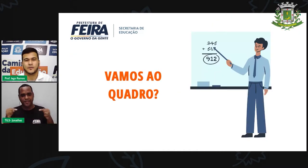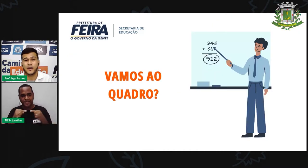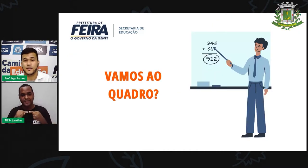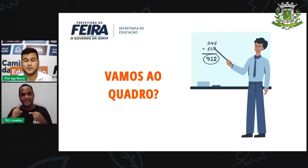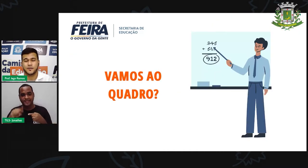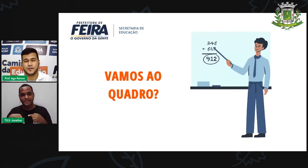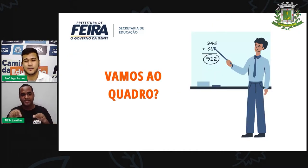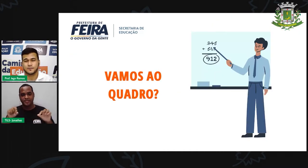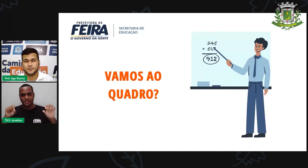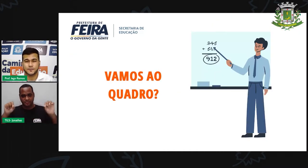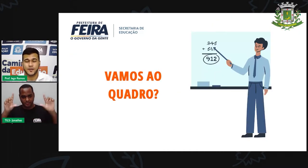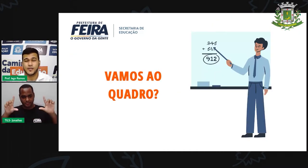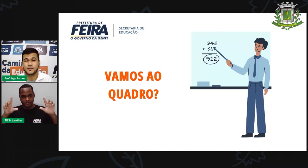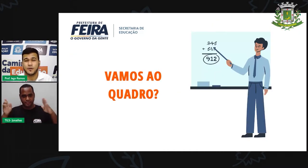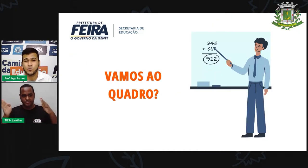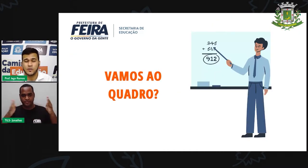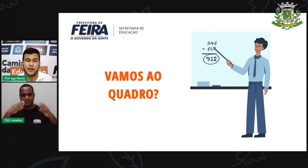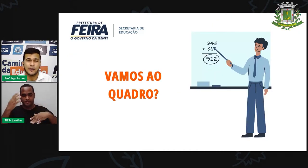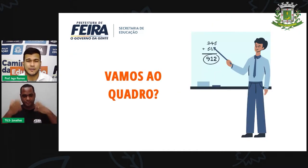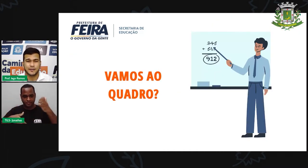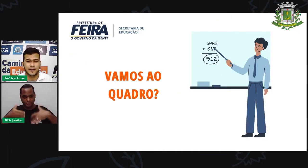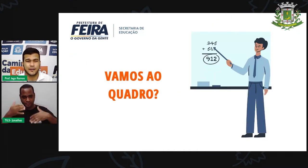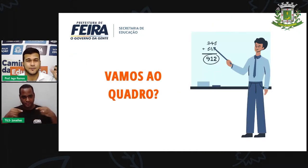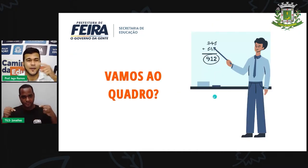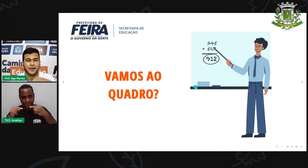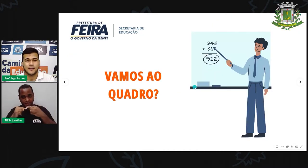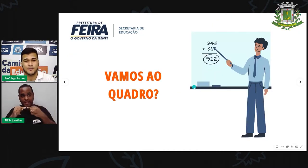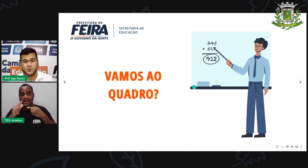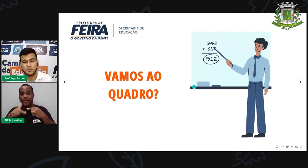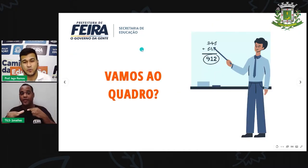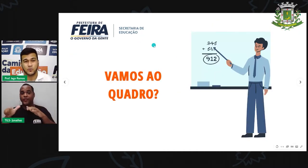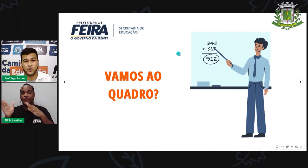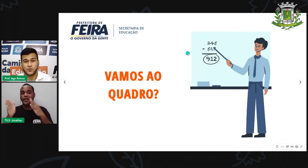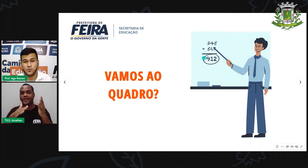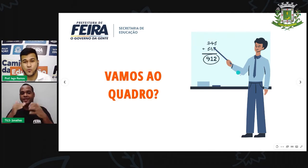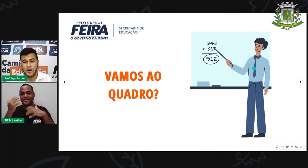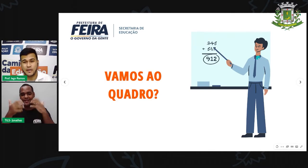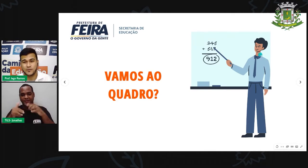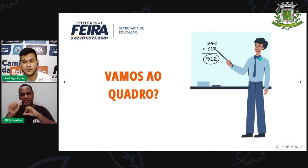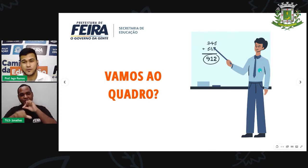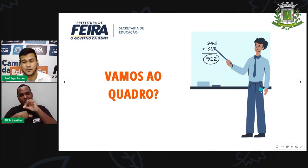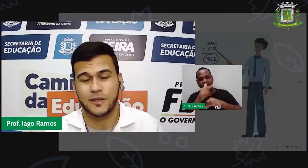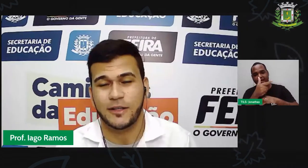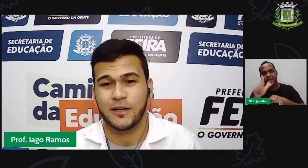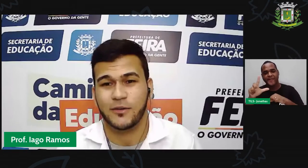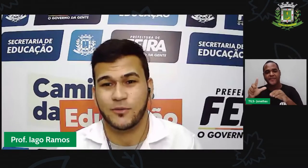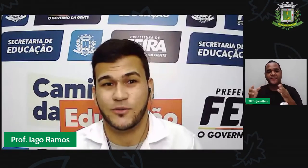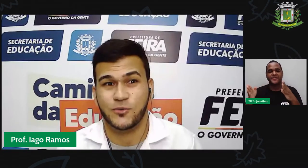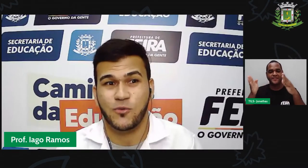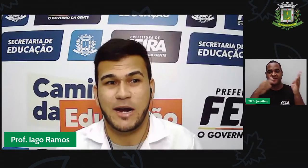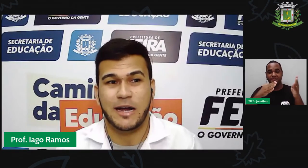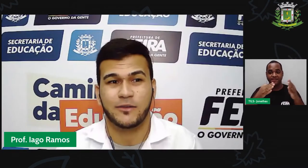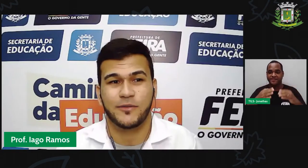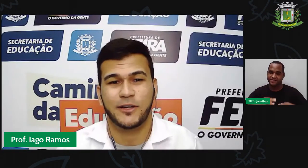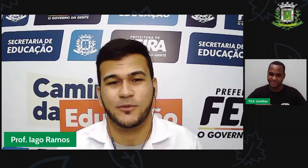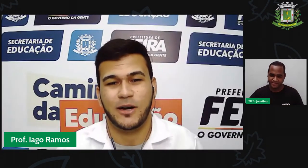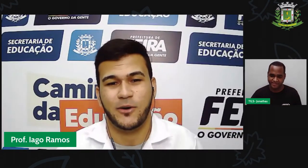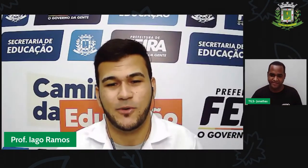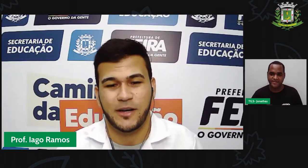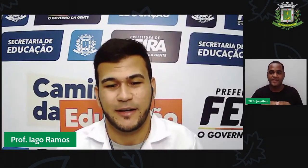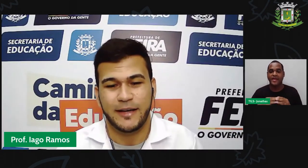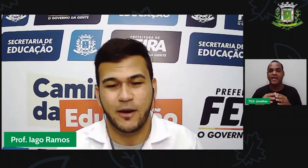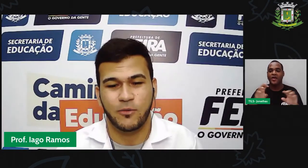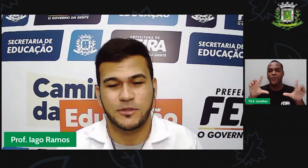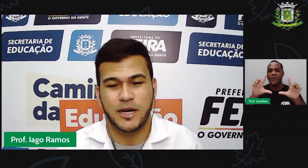isso, o é que a gente vai fazer? A gente vai mudar essa tela, vamos para o nosso quadro, ó, o nosso quadro virtual,